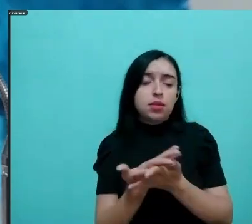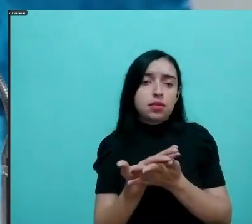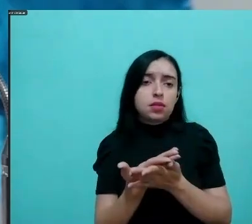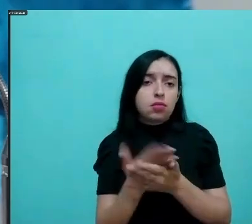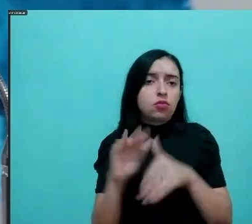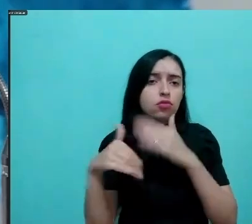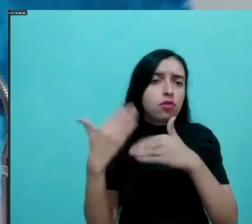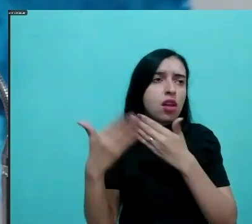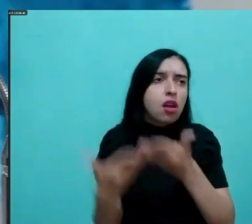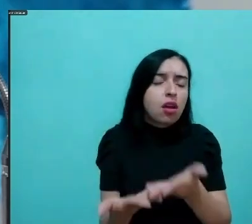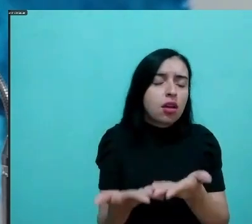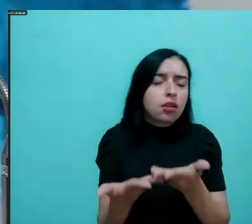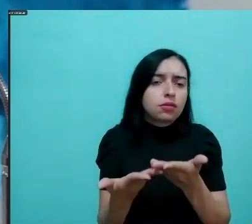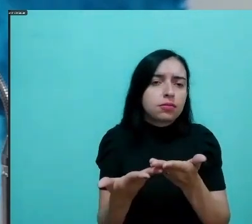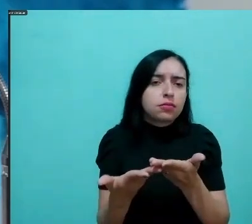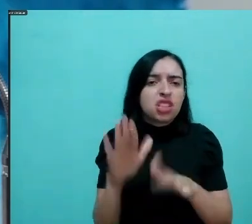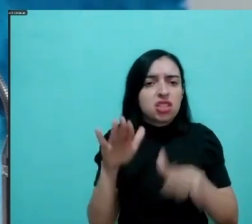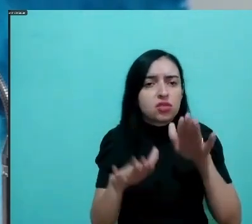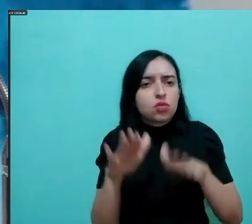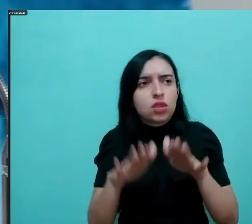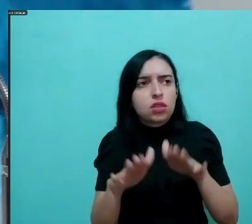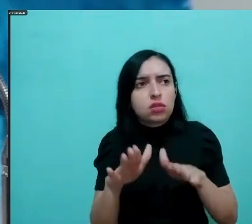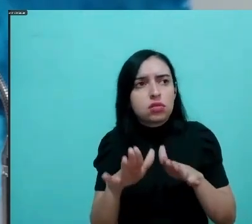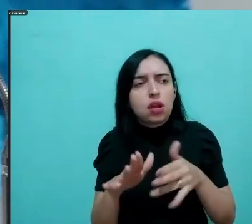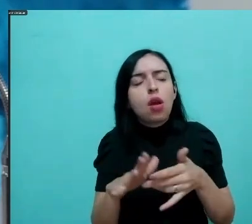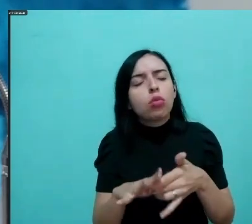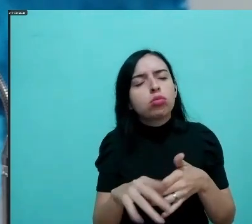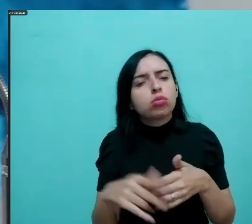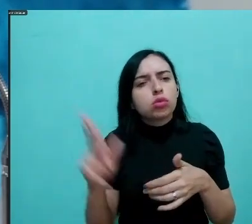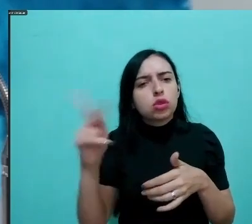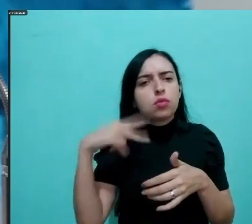às vezes, de alguns parlamentares